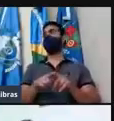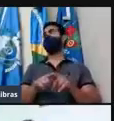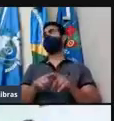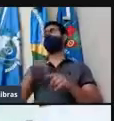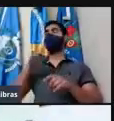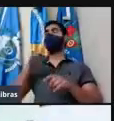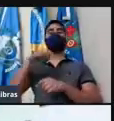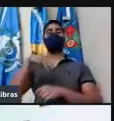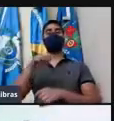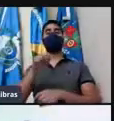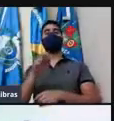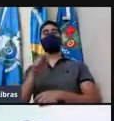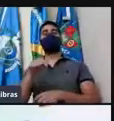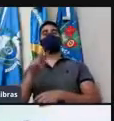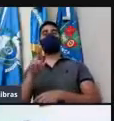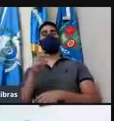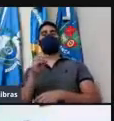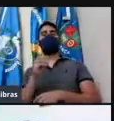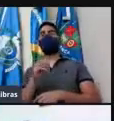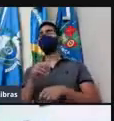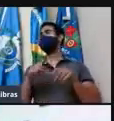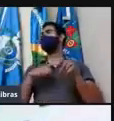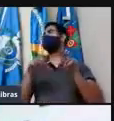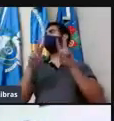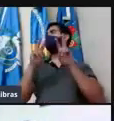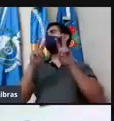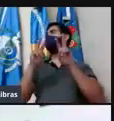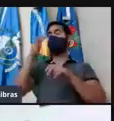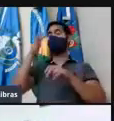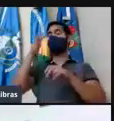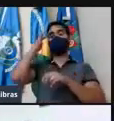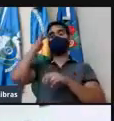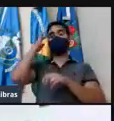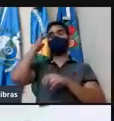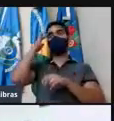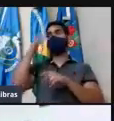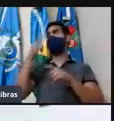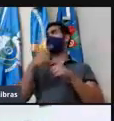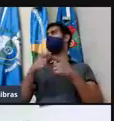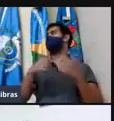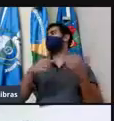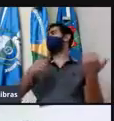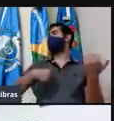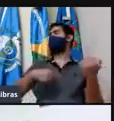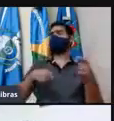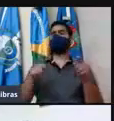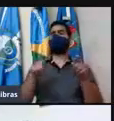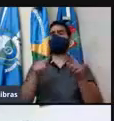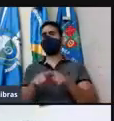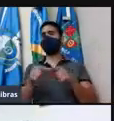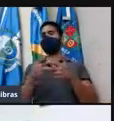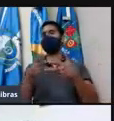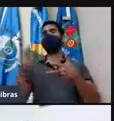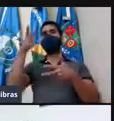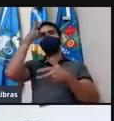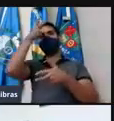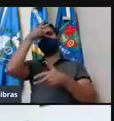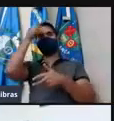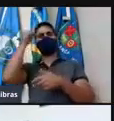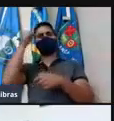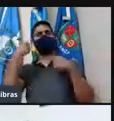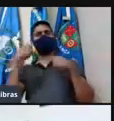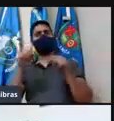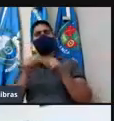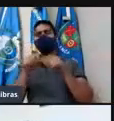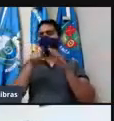abordou o tema hoje, acho que a questão lá em Conservatória também É uma questão que a prefeitura tem que